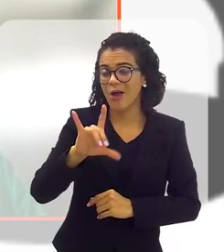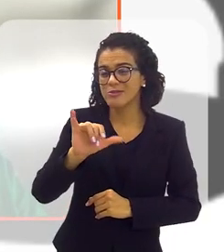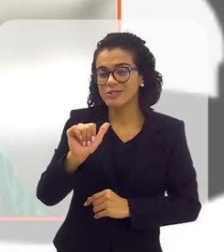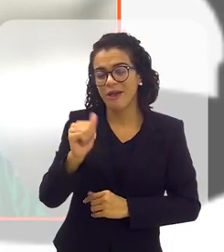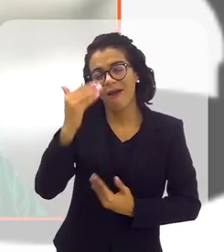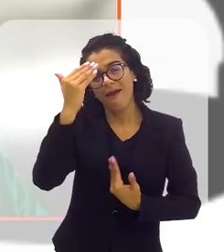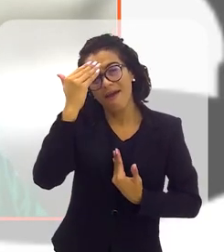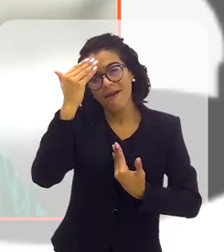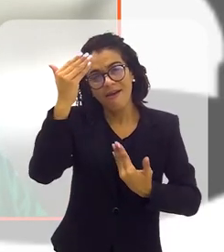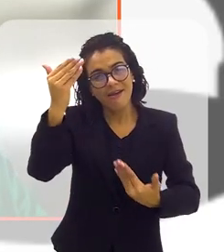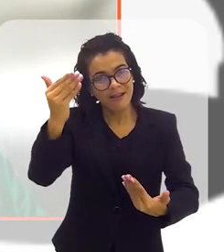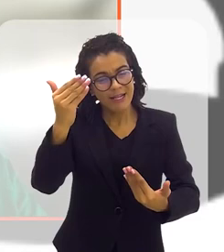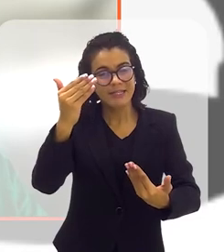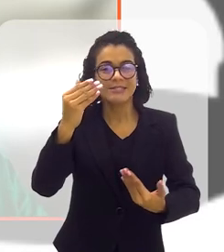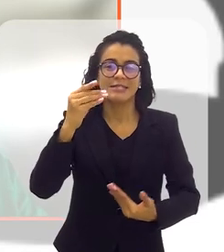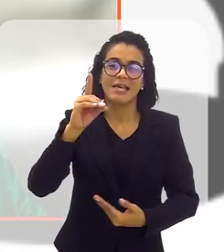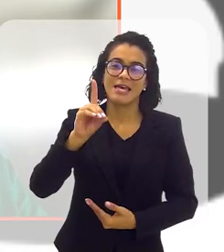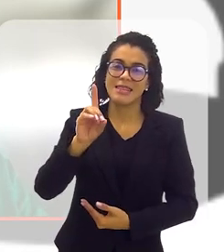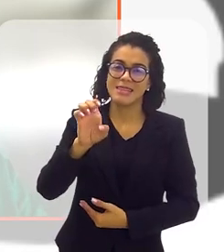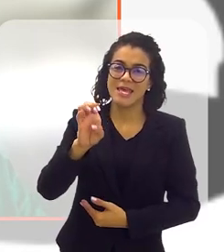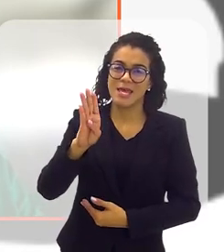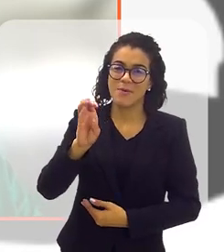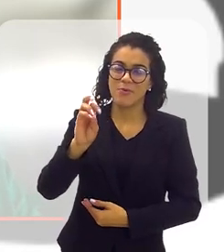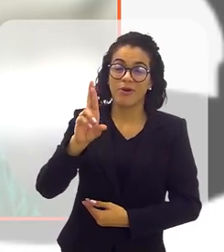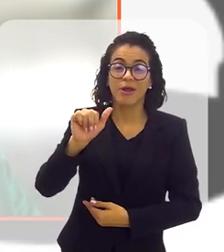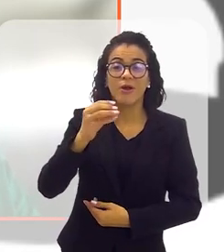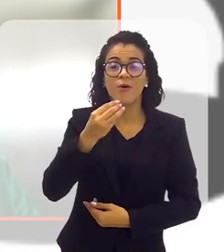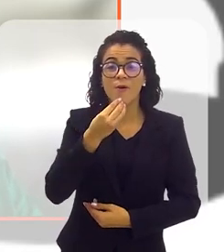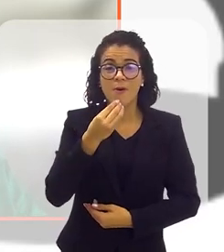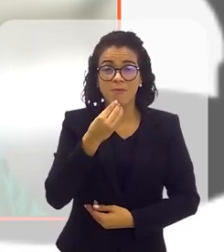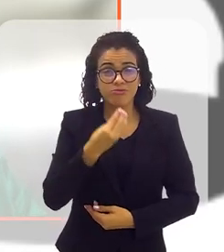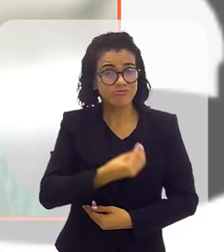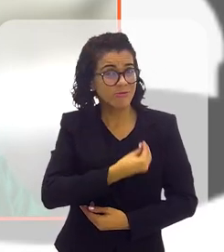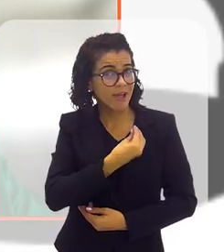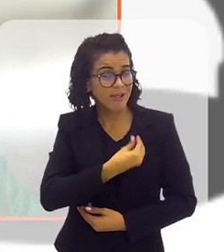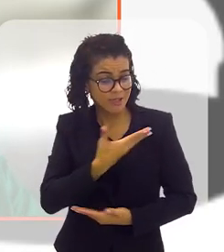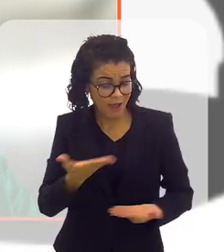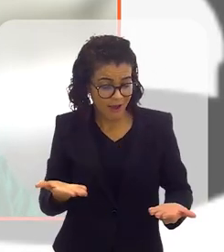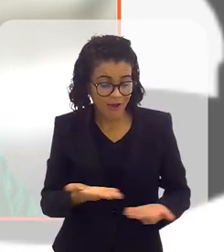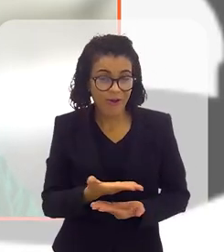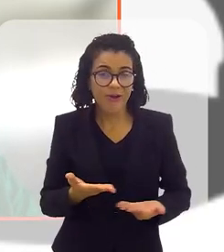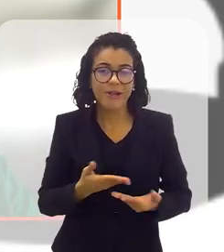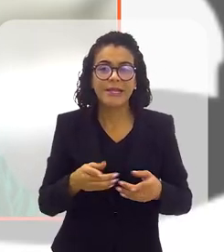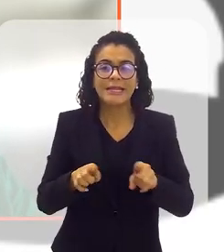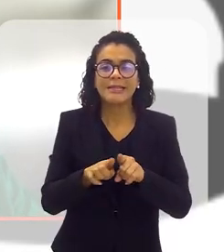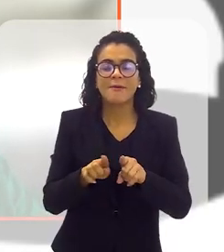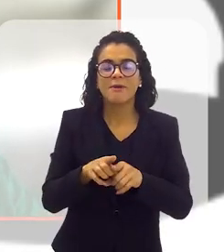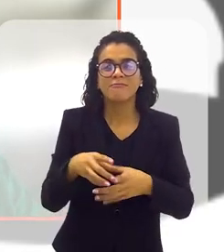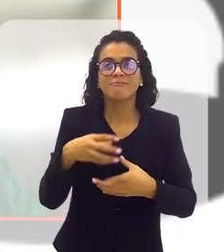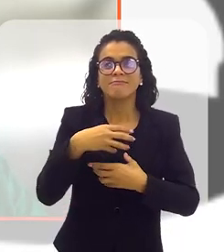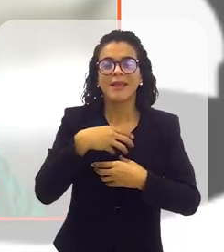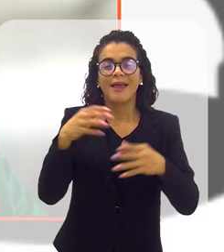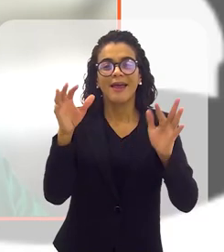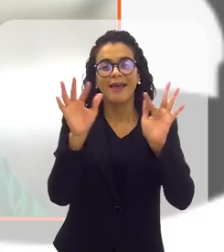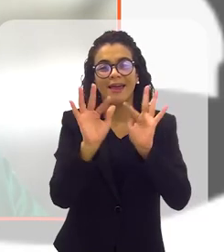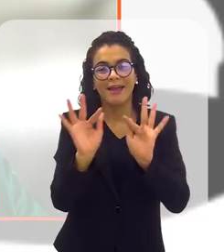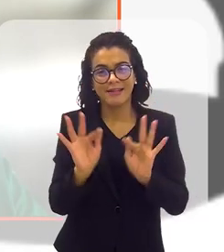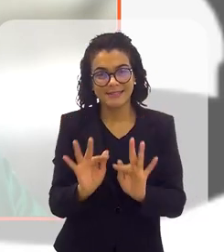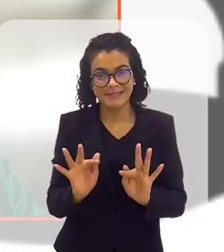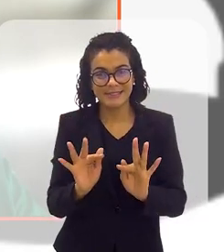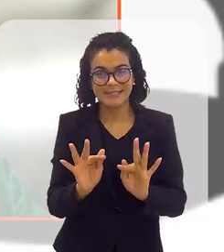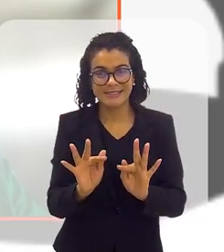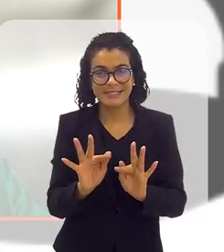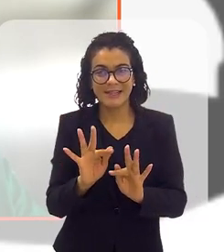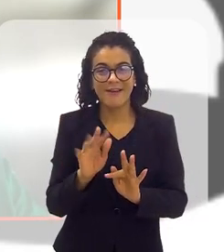queria agradecer muito a você, agradecer muito a Débora essa oportunidade de estar aqui, dizer da minha alegria de